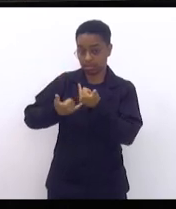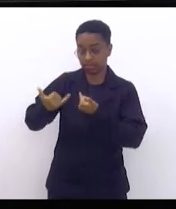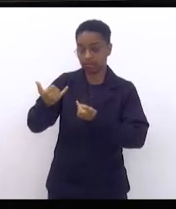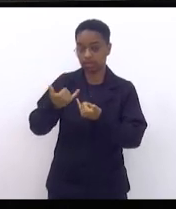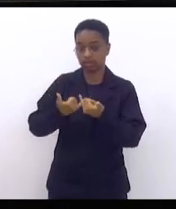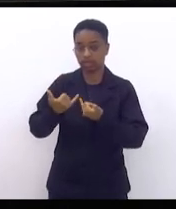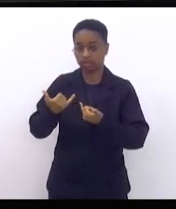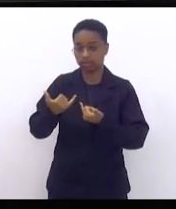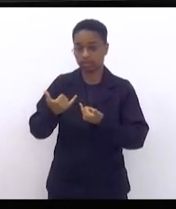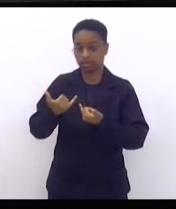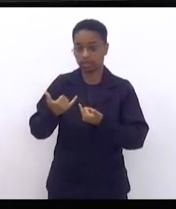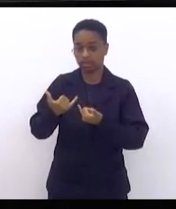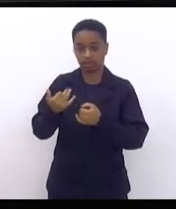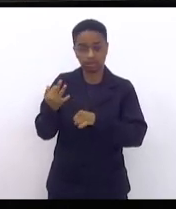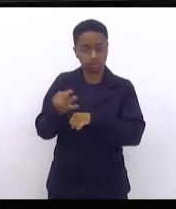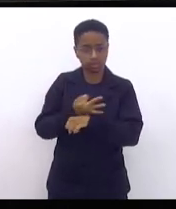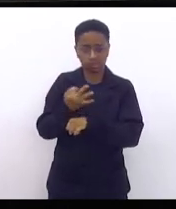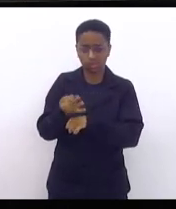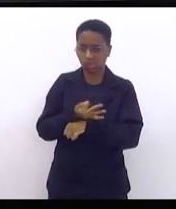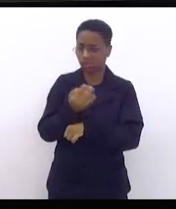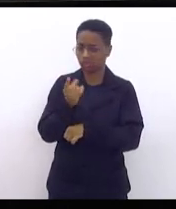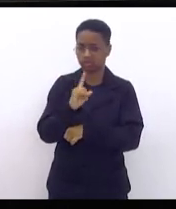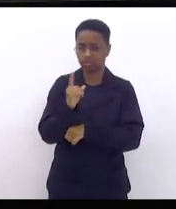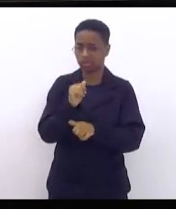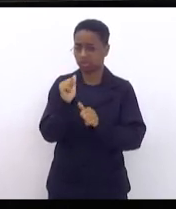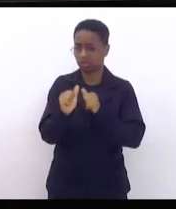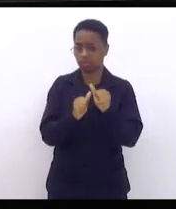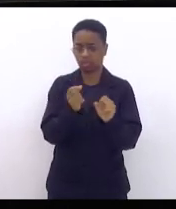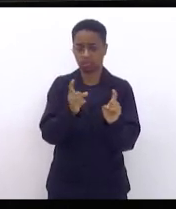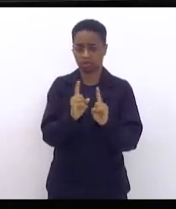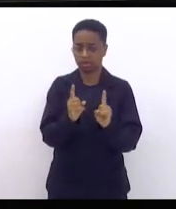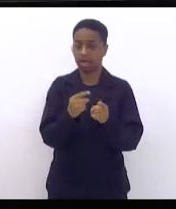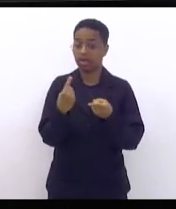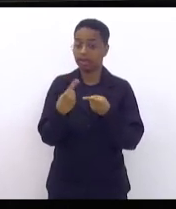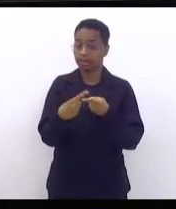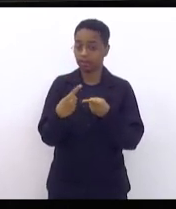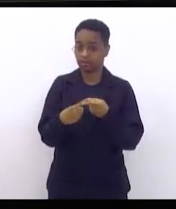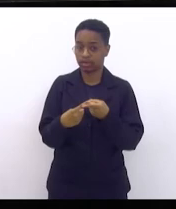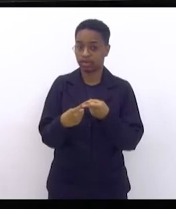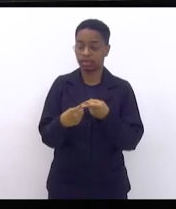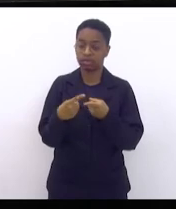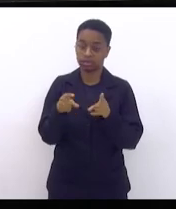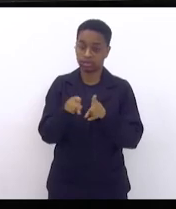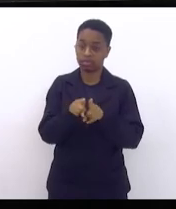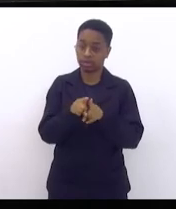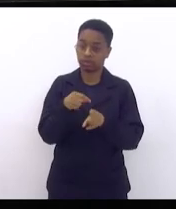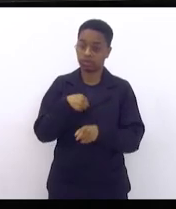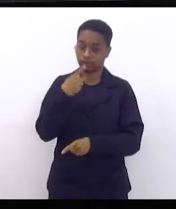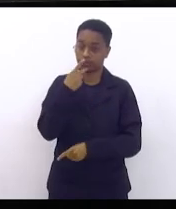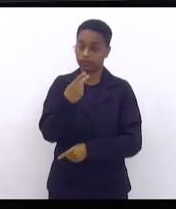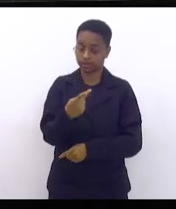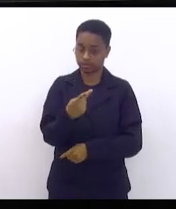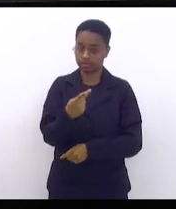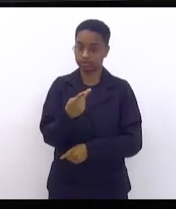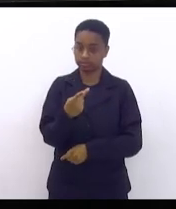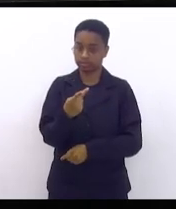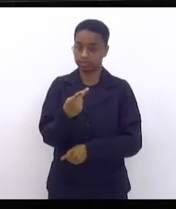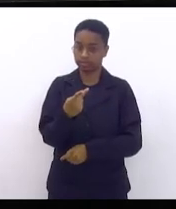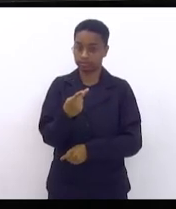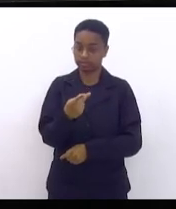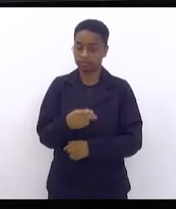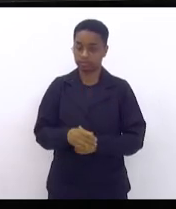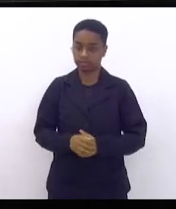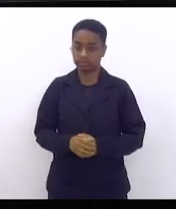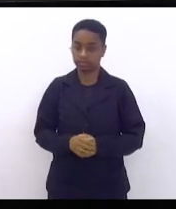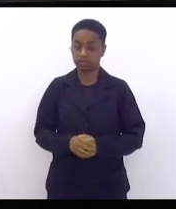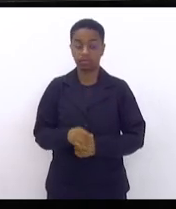não vai aturar negócio de mudanças porque eu também disse Deputado Luiz Paulo Correia da